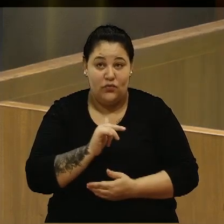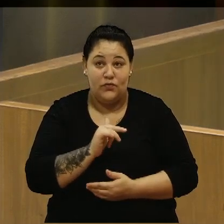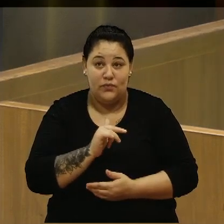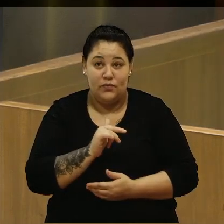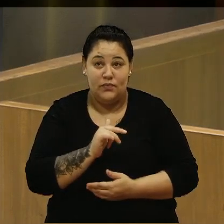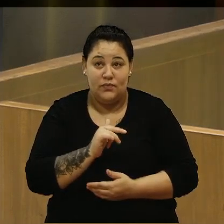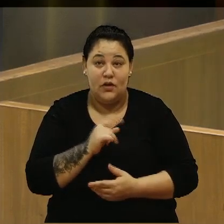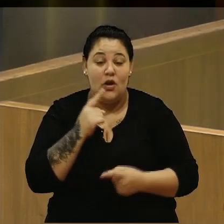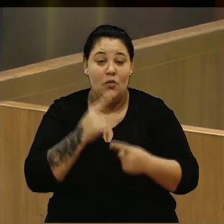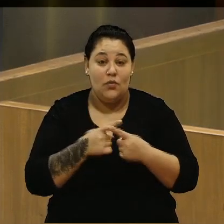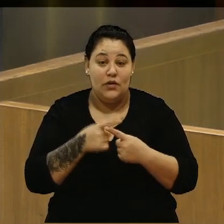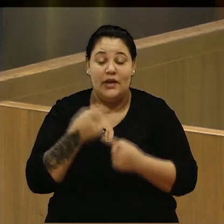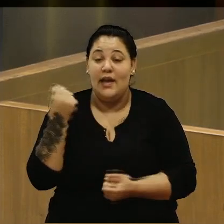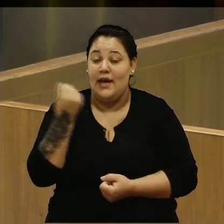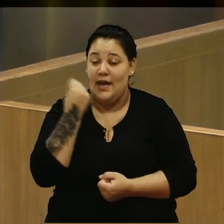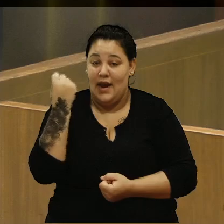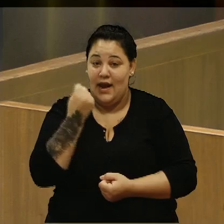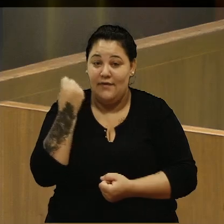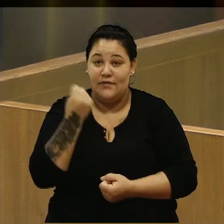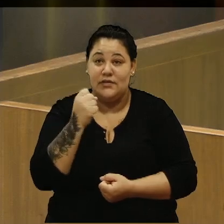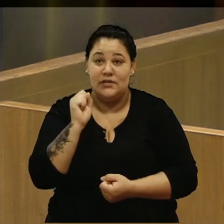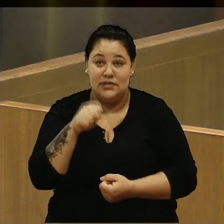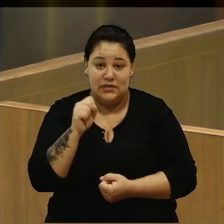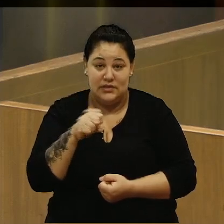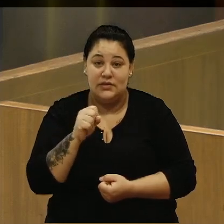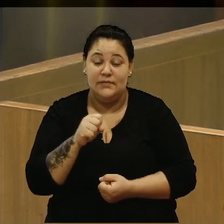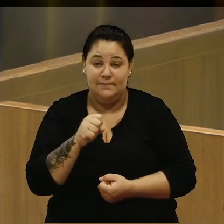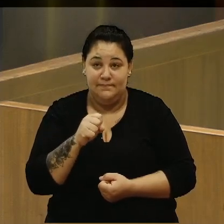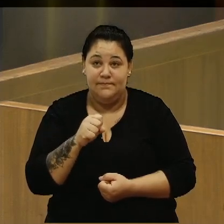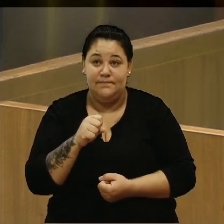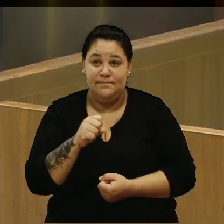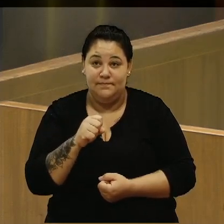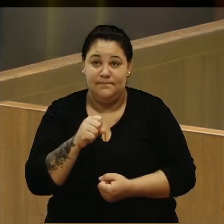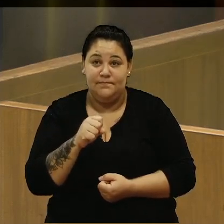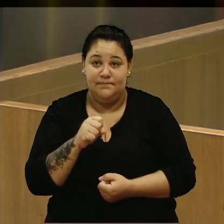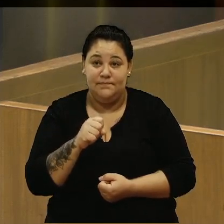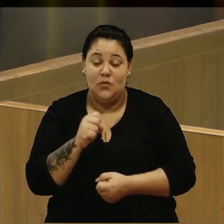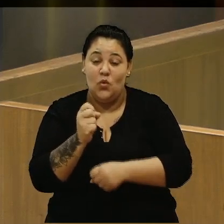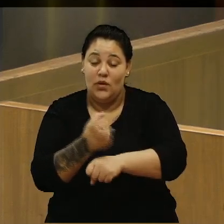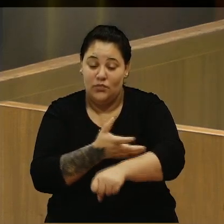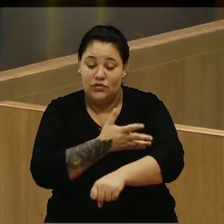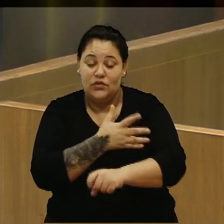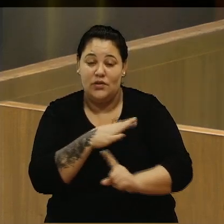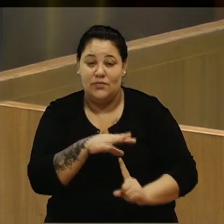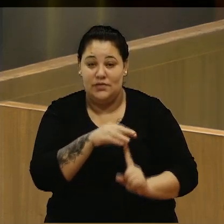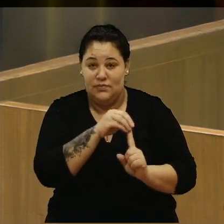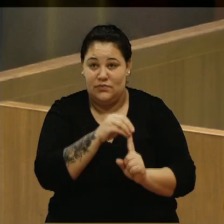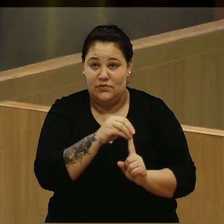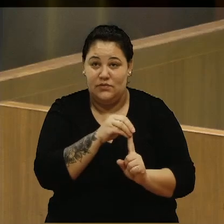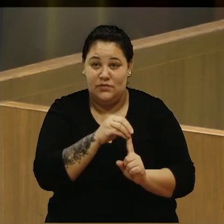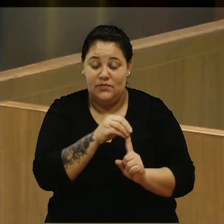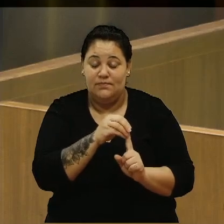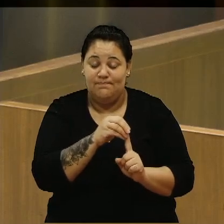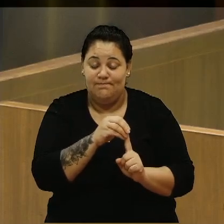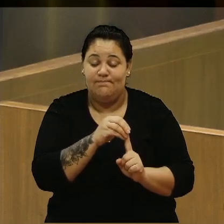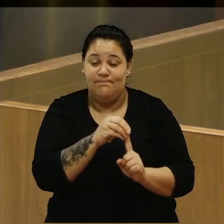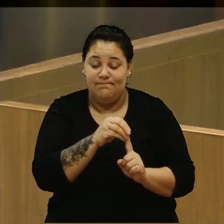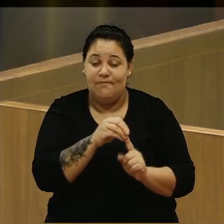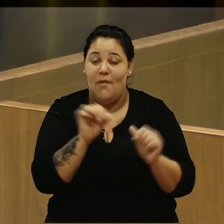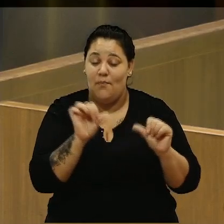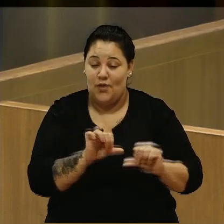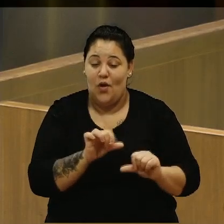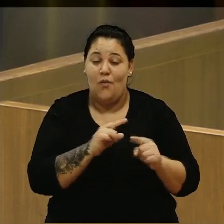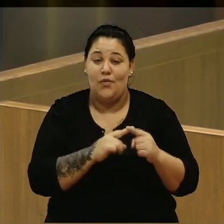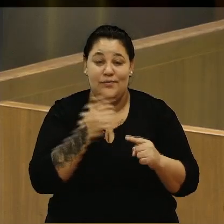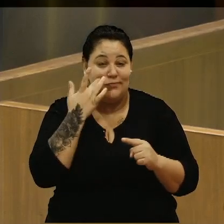porque foi grave, foram graves os ferimentos, a questão emocional vai ser muito maior. Eu não sei